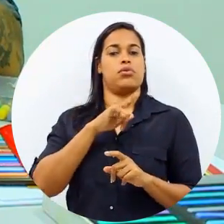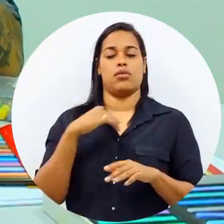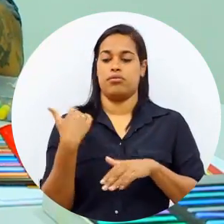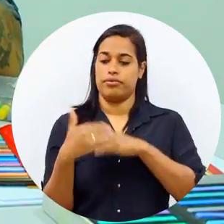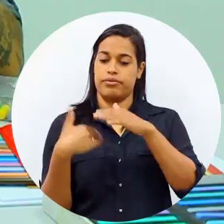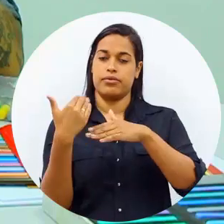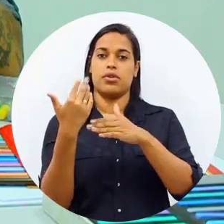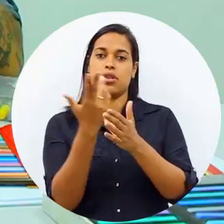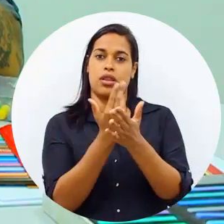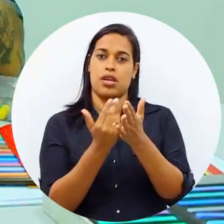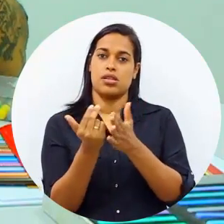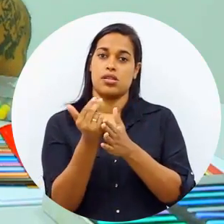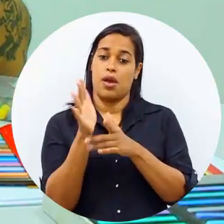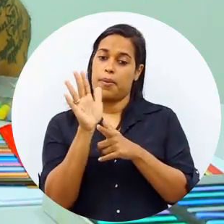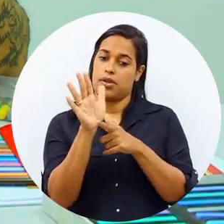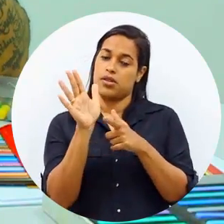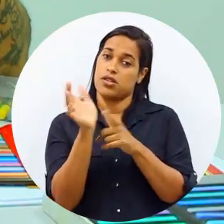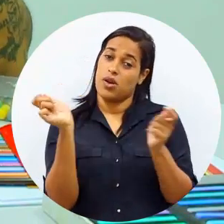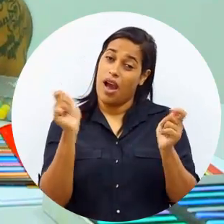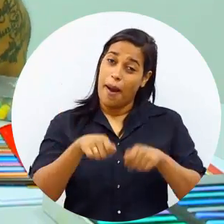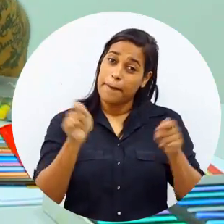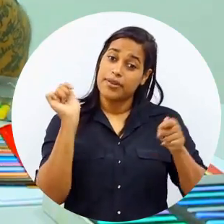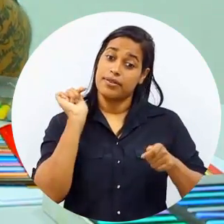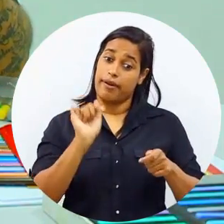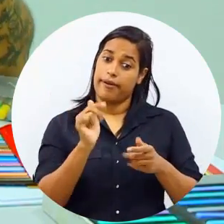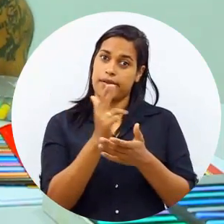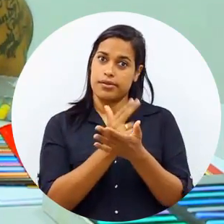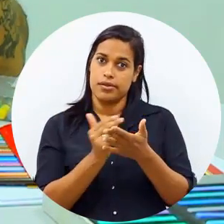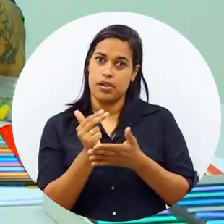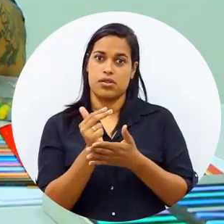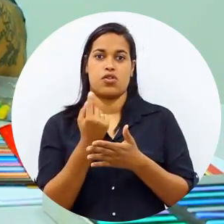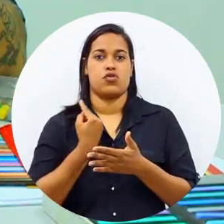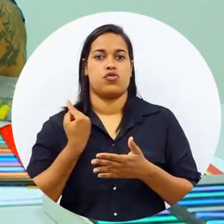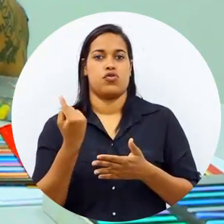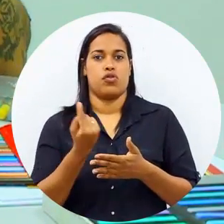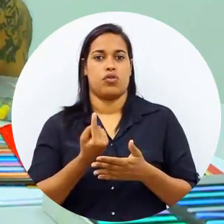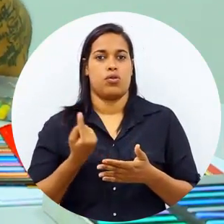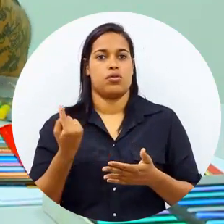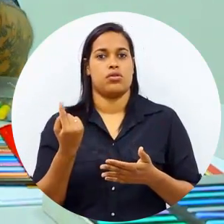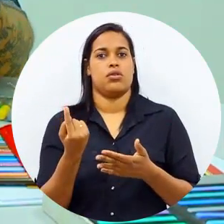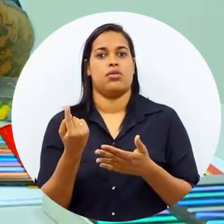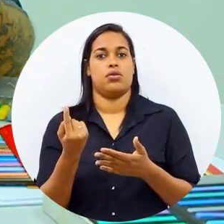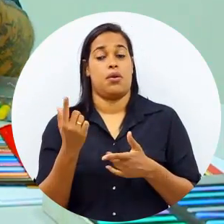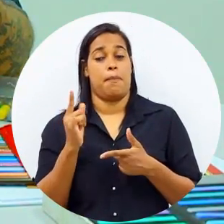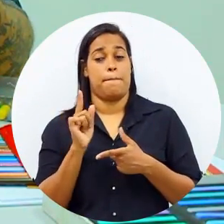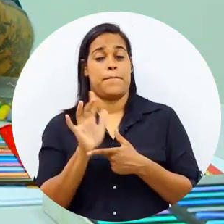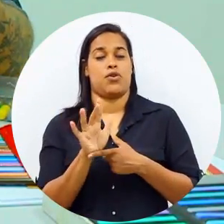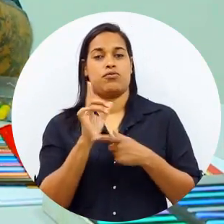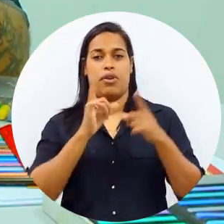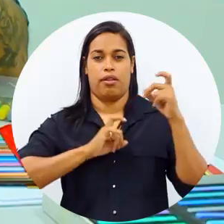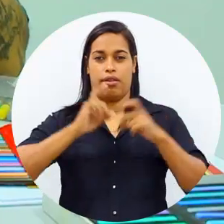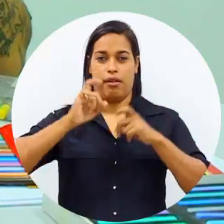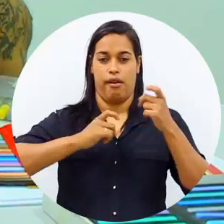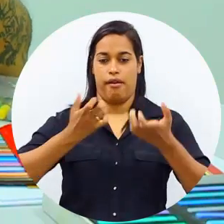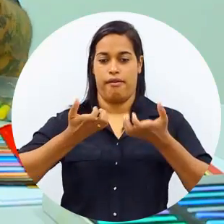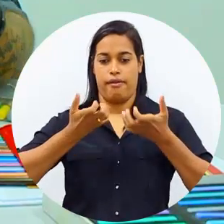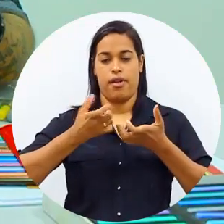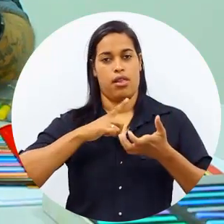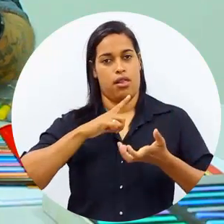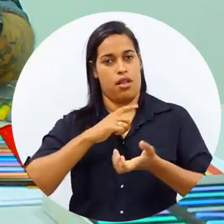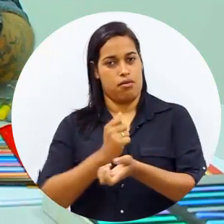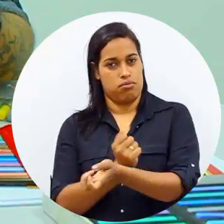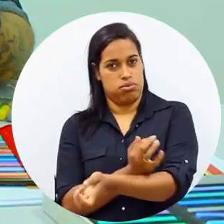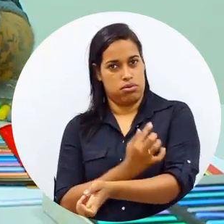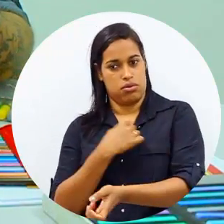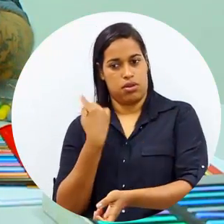alcançar com o desenho de representação a capacidade de que esse desenho, por si só, expresse a ideia que nós queremos, passe